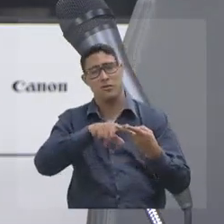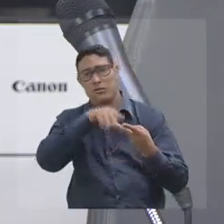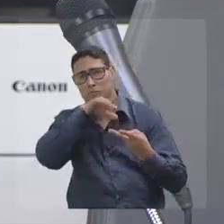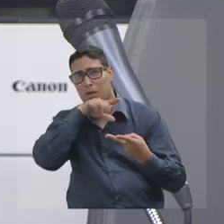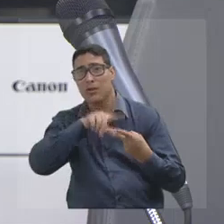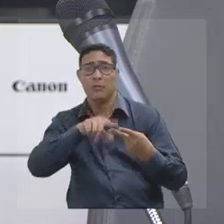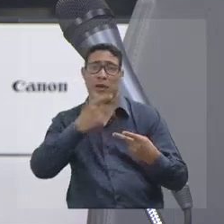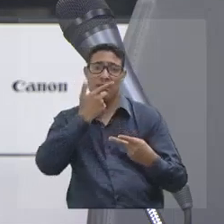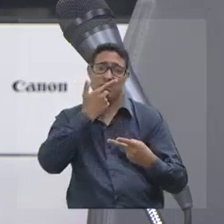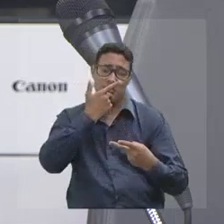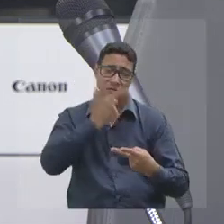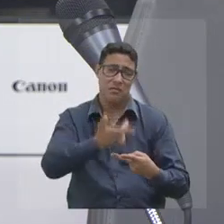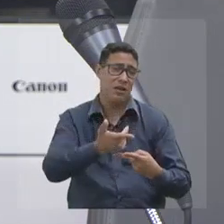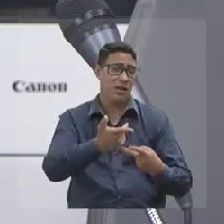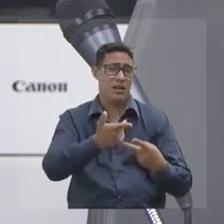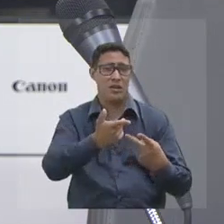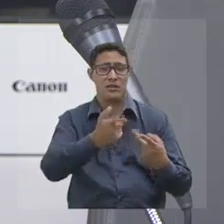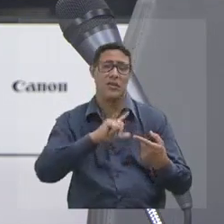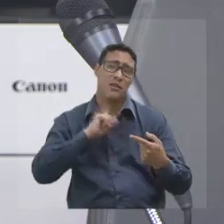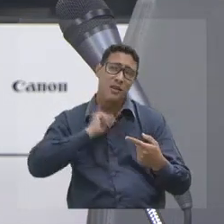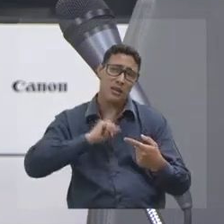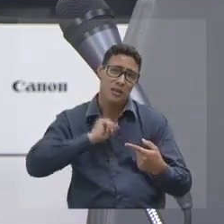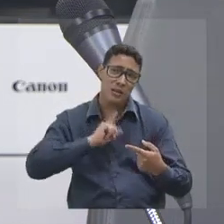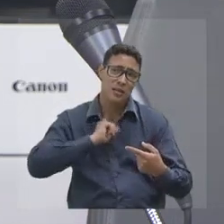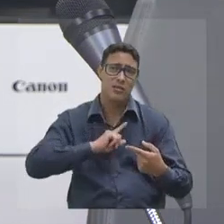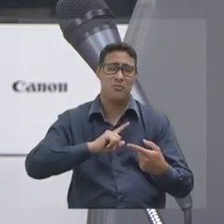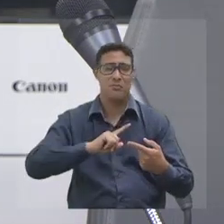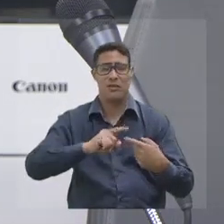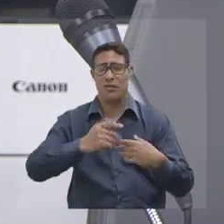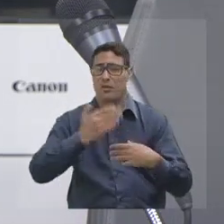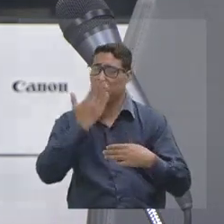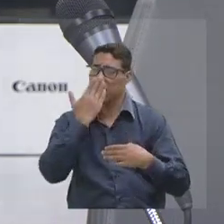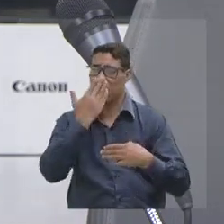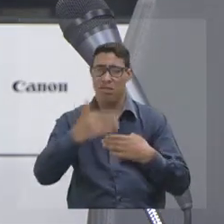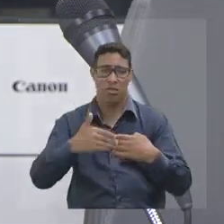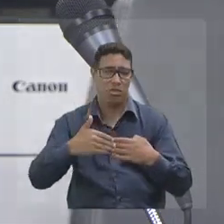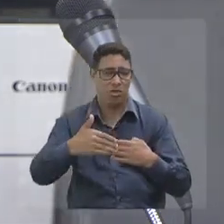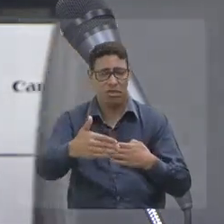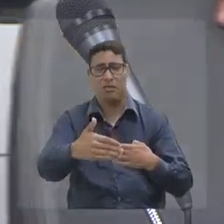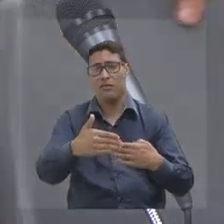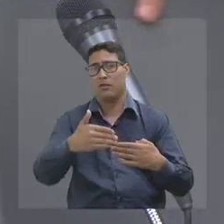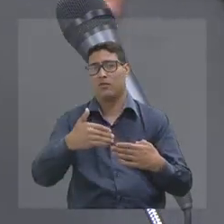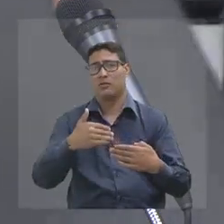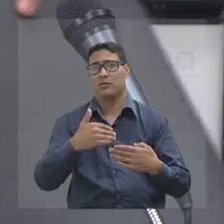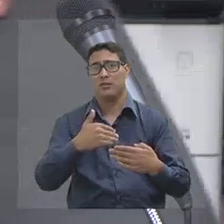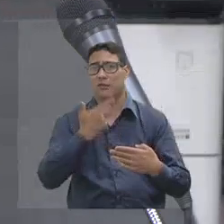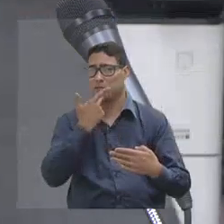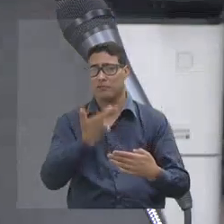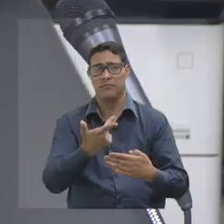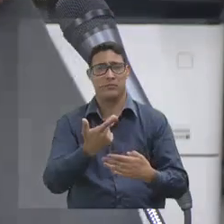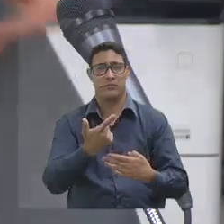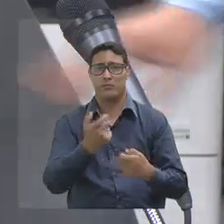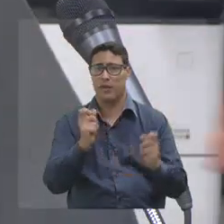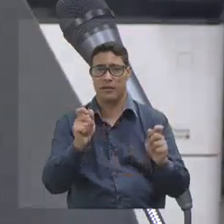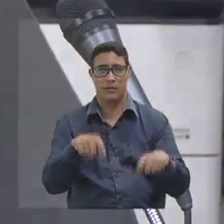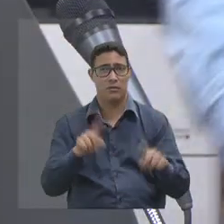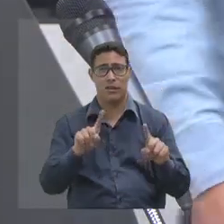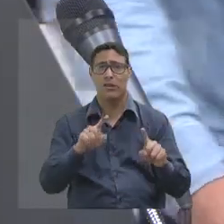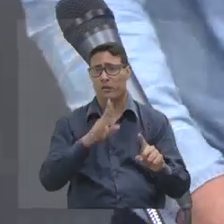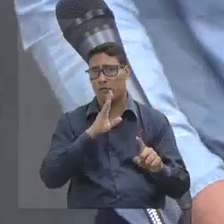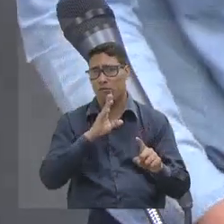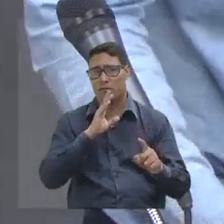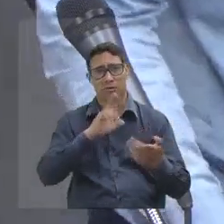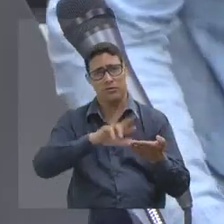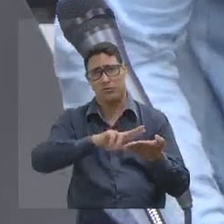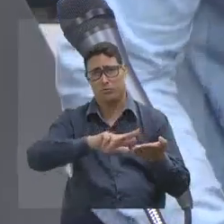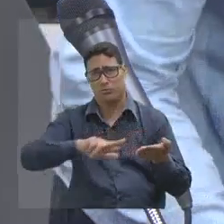disparadamente o Mineiro está à frente e preservando eu conheço um caso um não são vários